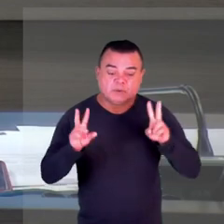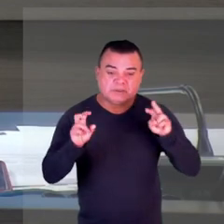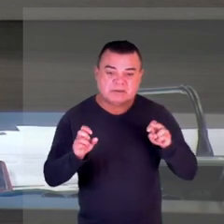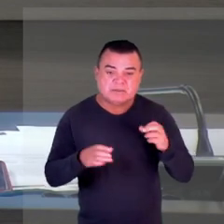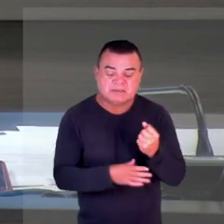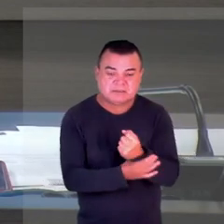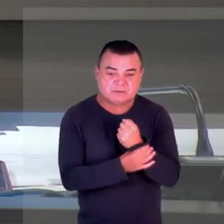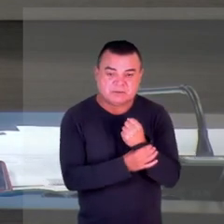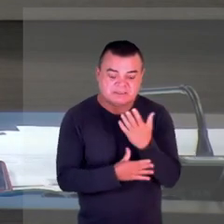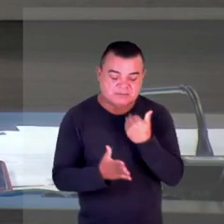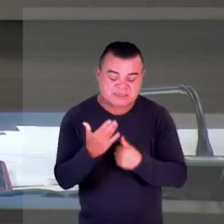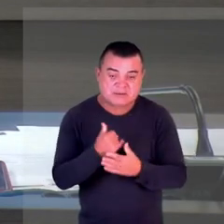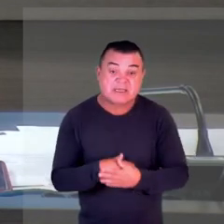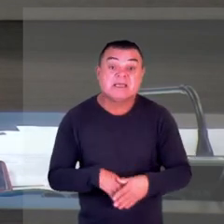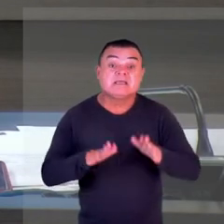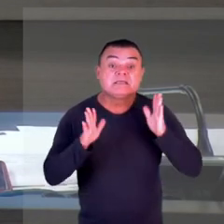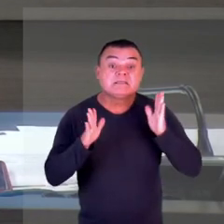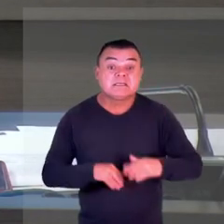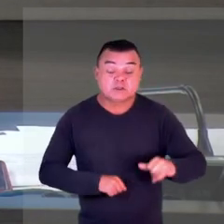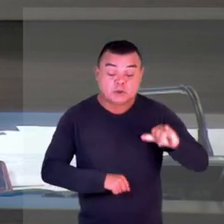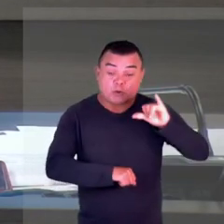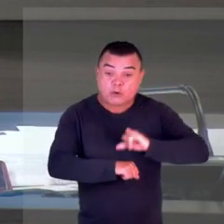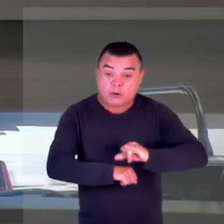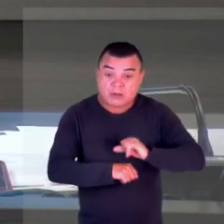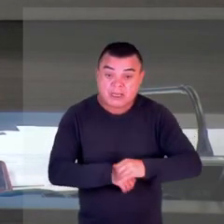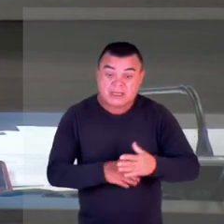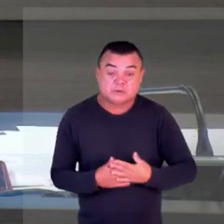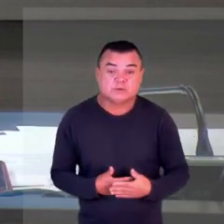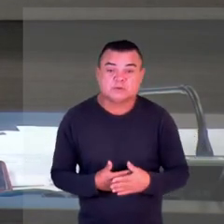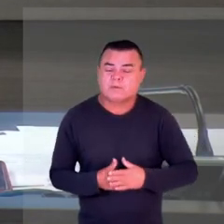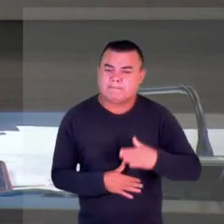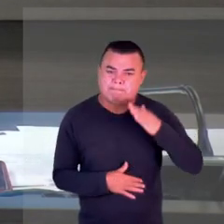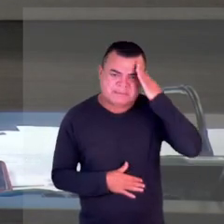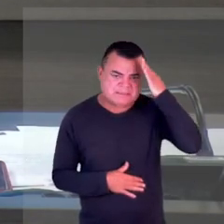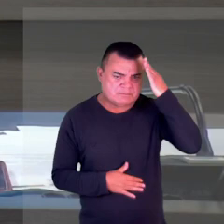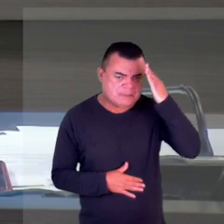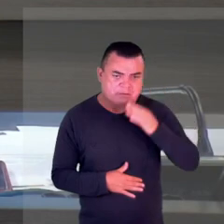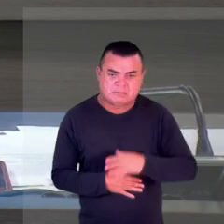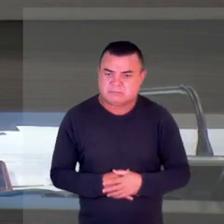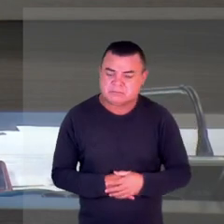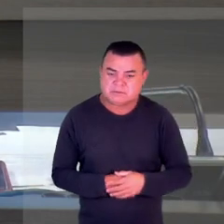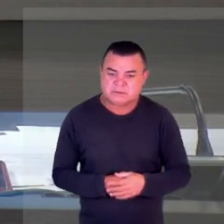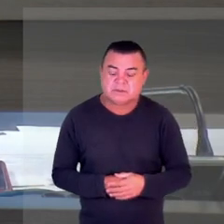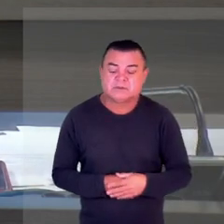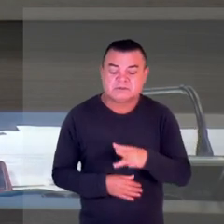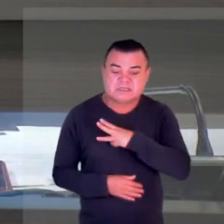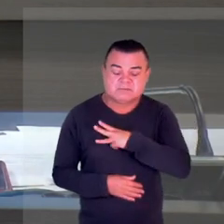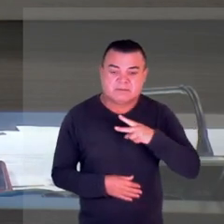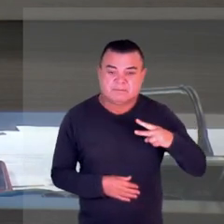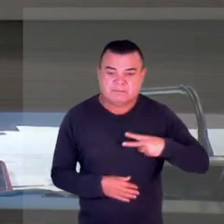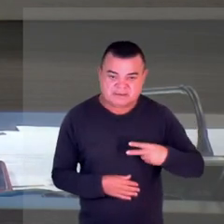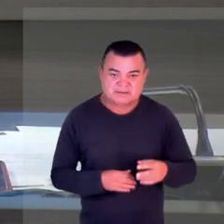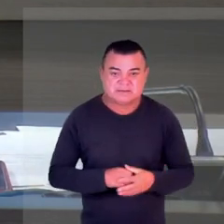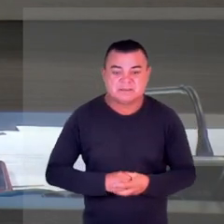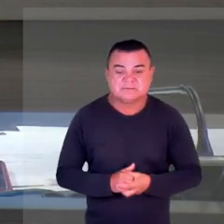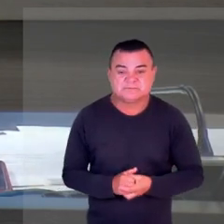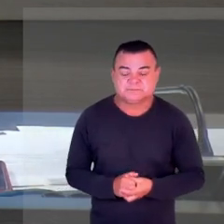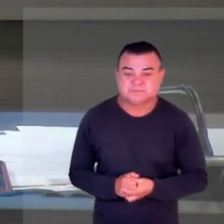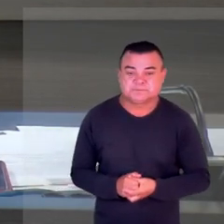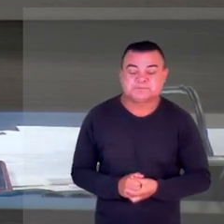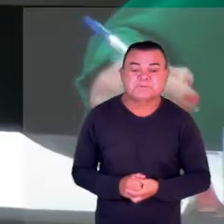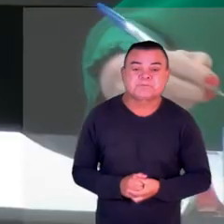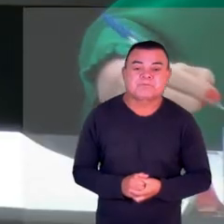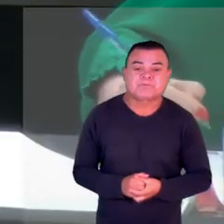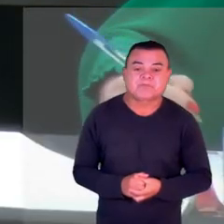aliment seja colocado como prioridade absoluta eh dos MPS né e antes